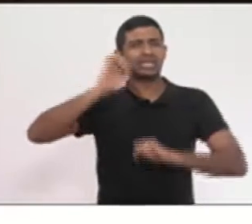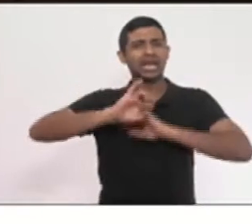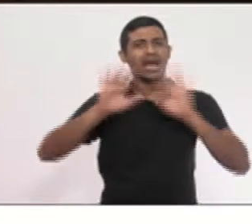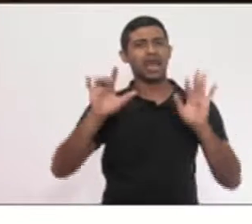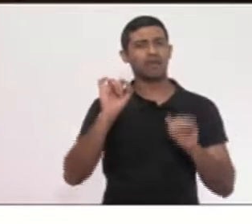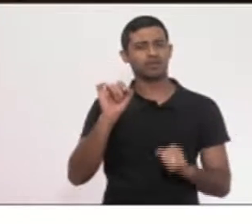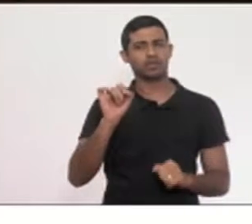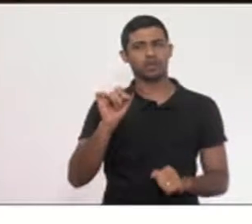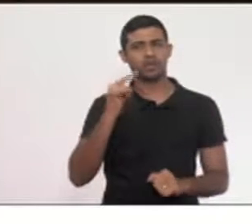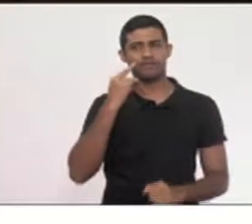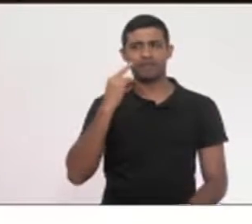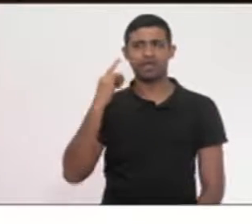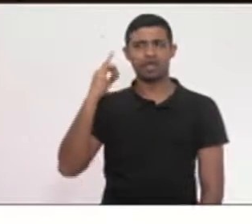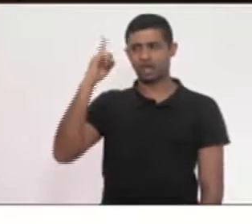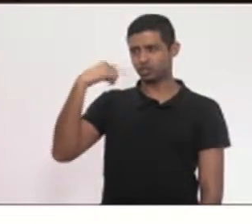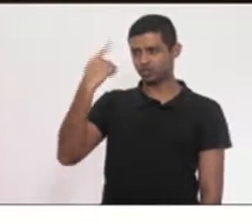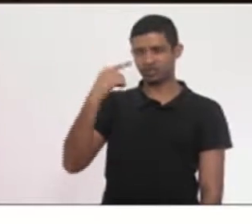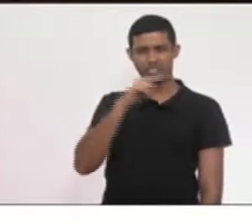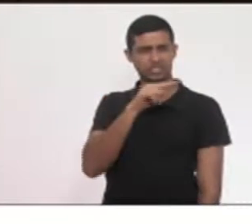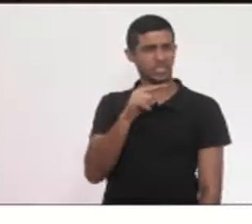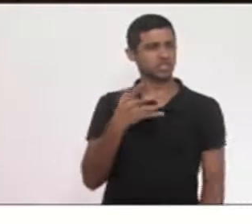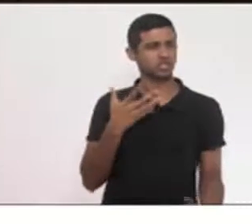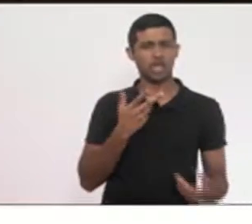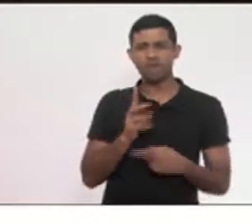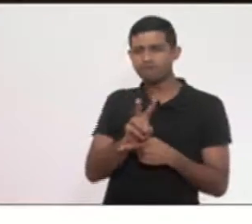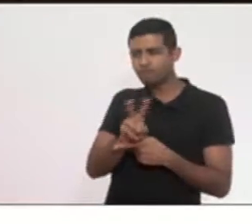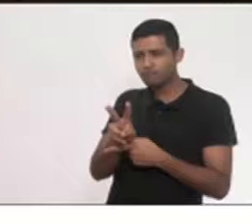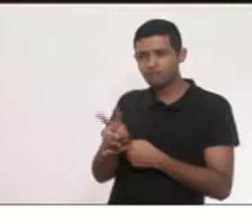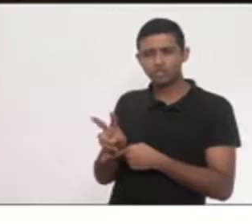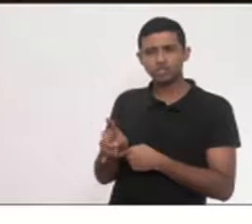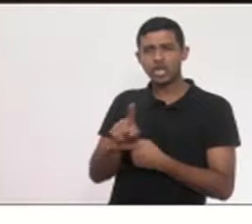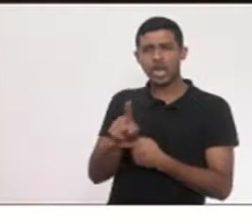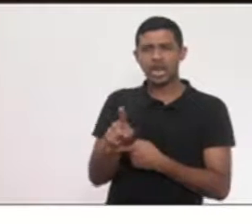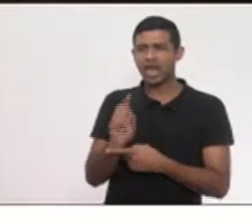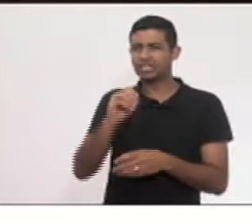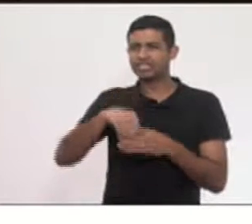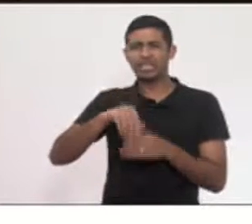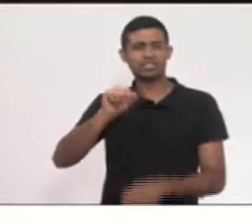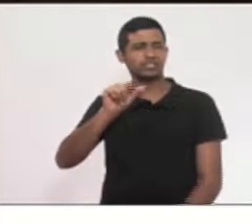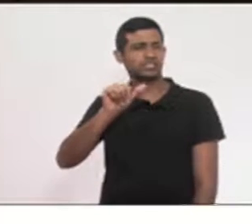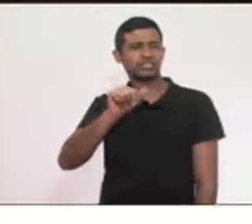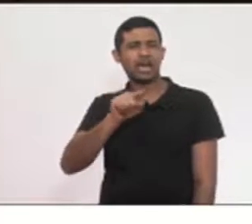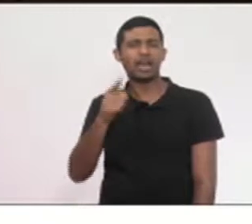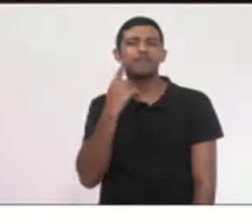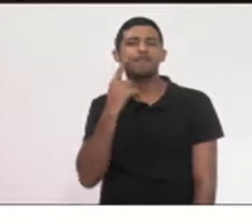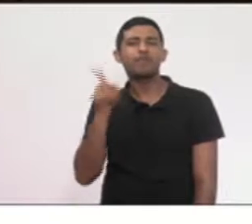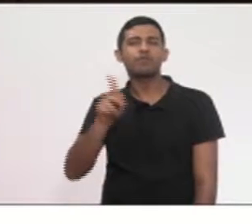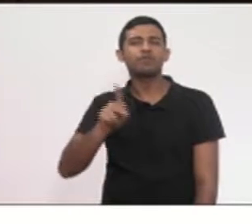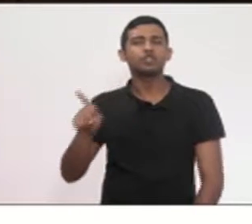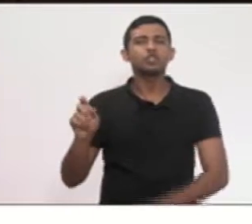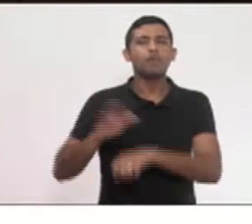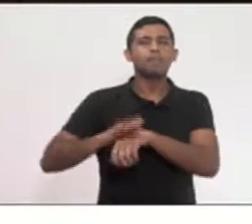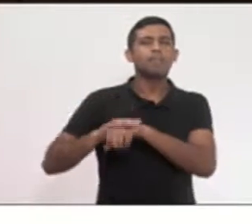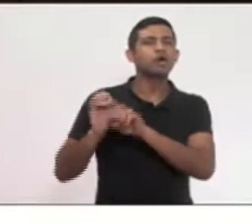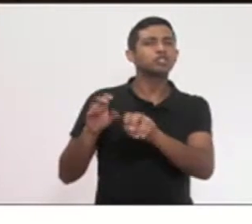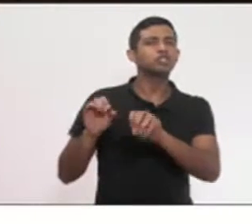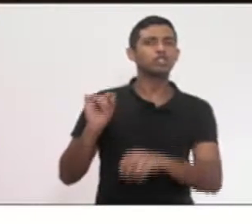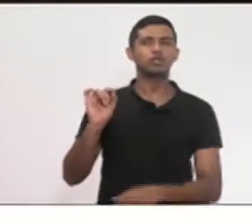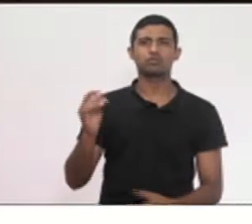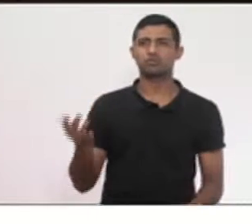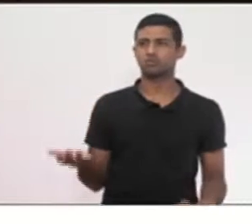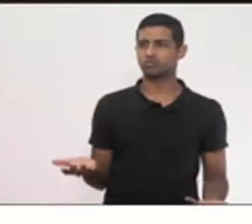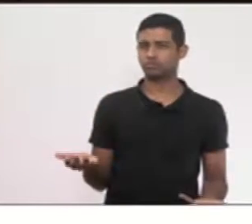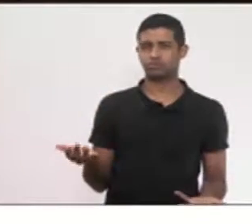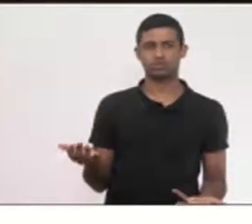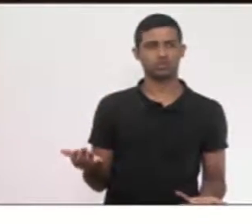A Advocacia Geral da União quer que a polícia vigie o que está se ensinando em sala de aula, seja uma censora armada do que